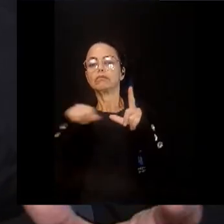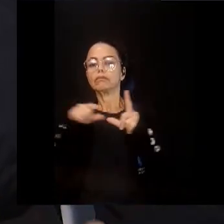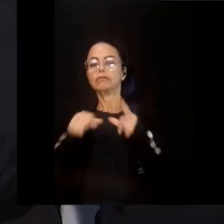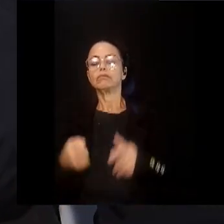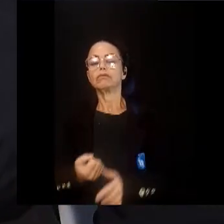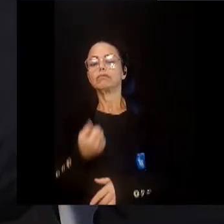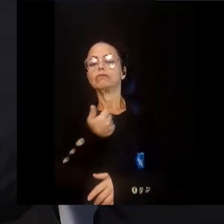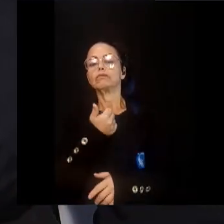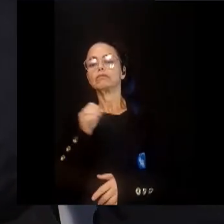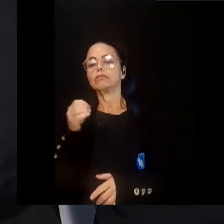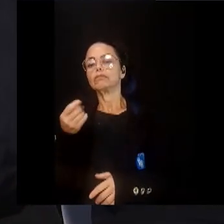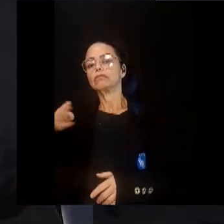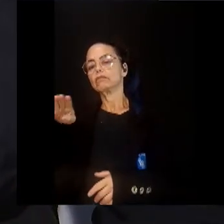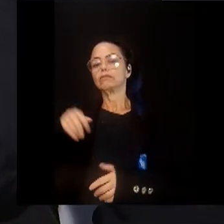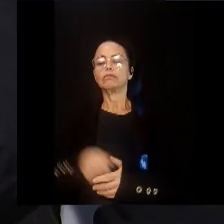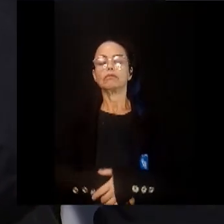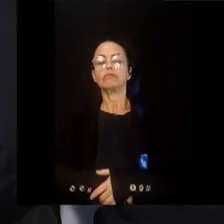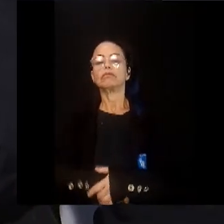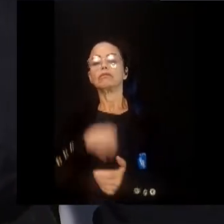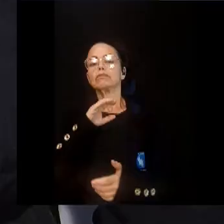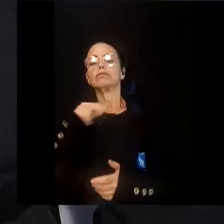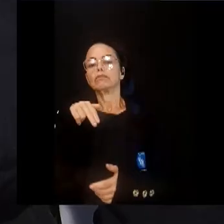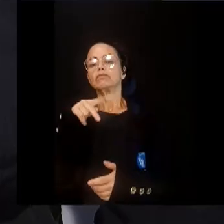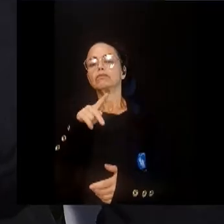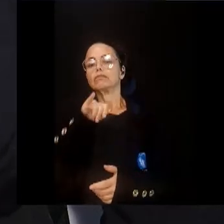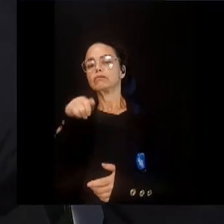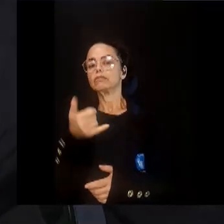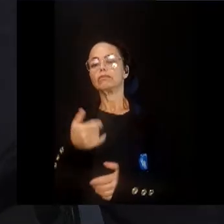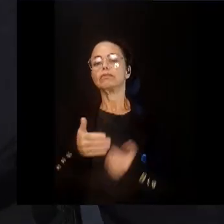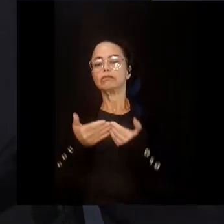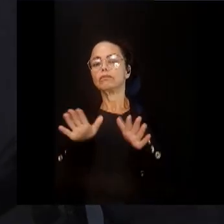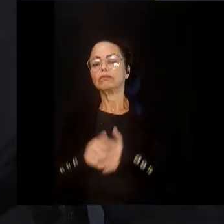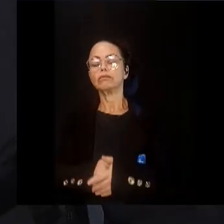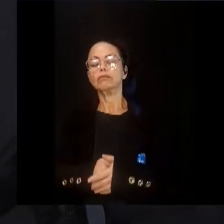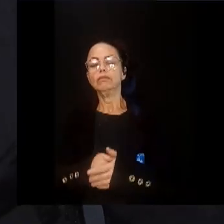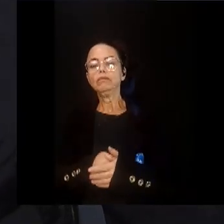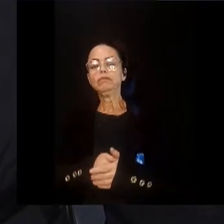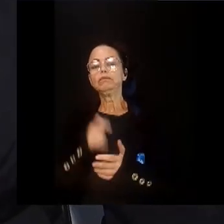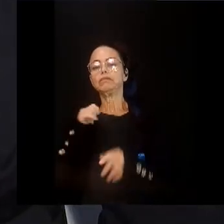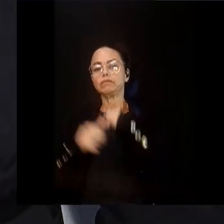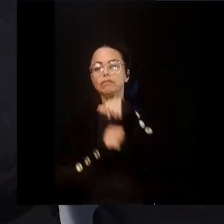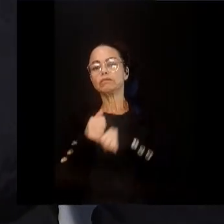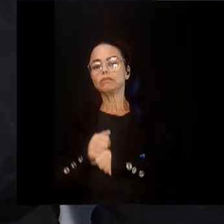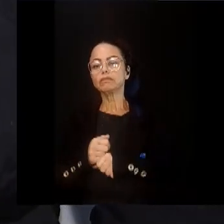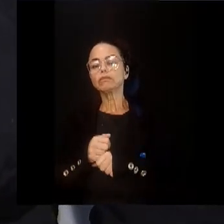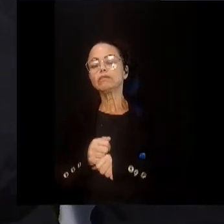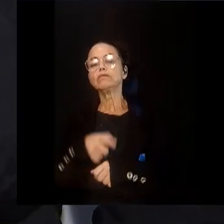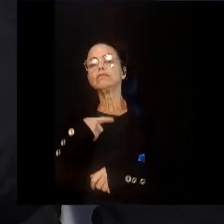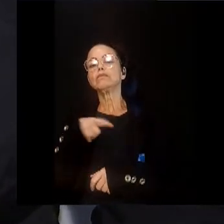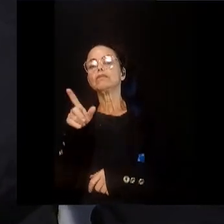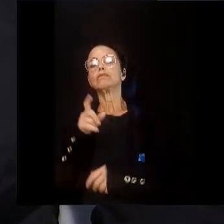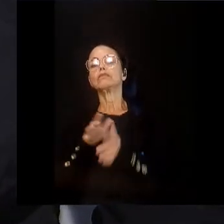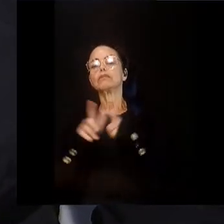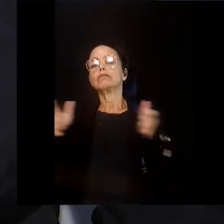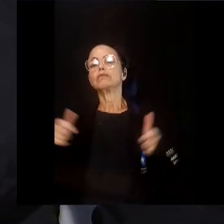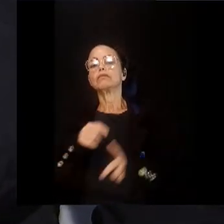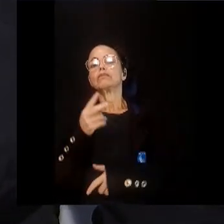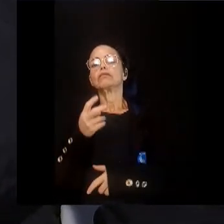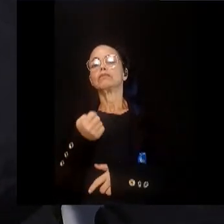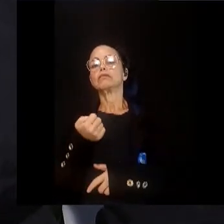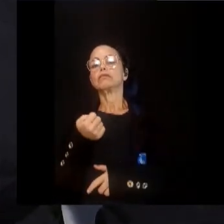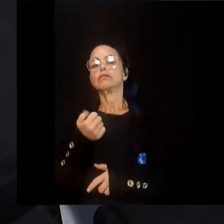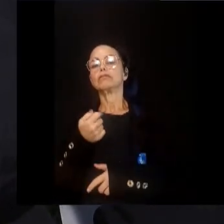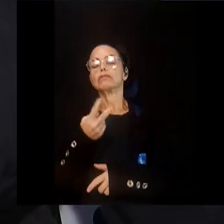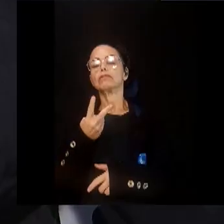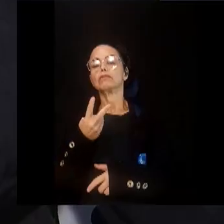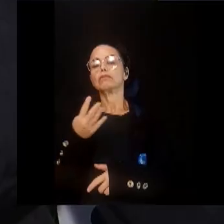de CNPJs abertos. E a partir do momento que ela se tornar alfanumérica, esse número se expande para quase 2 trilhões de combinações.